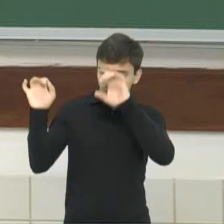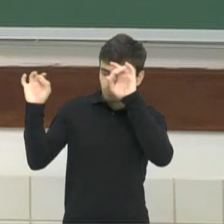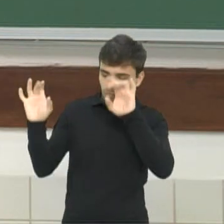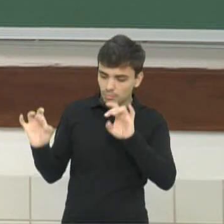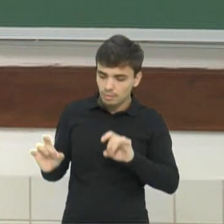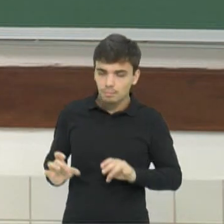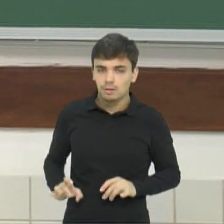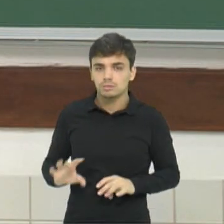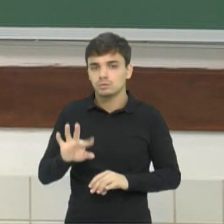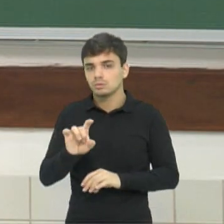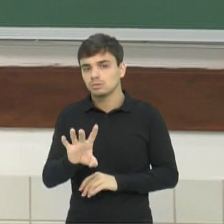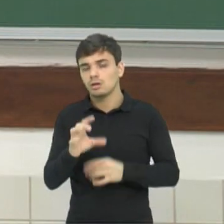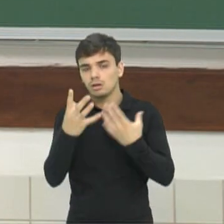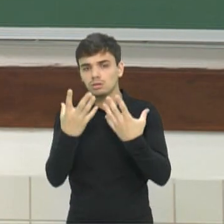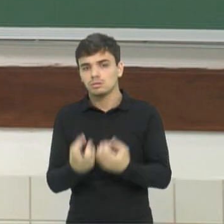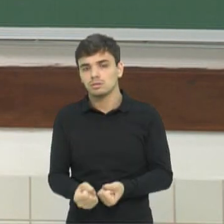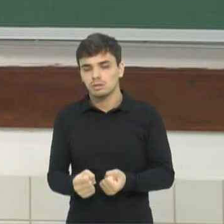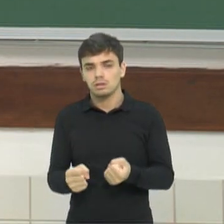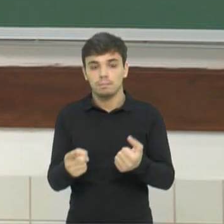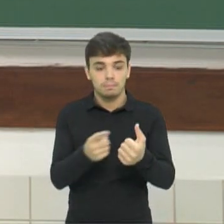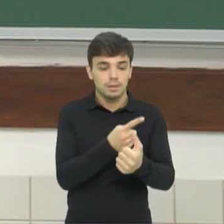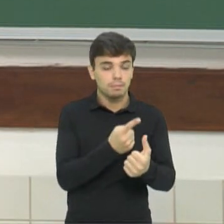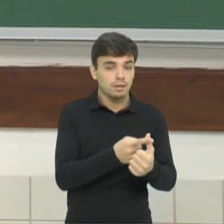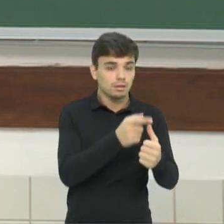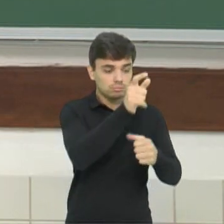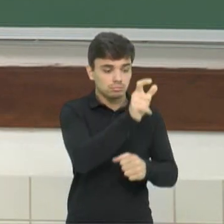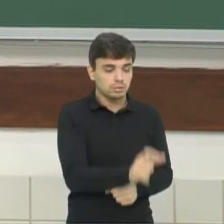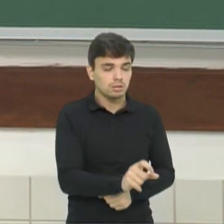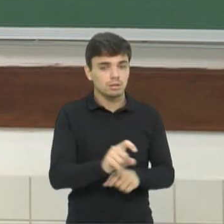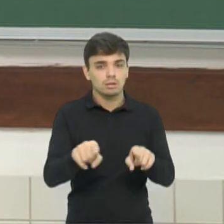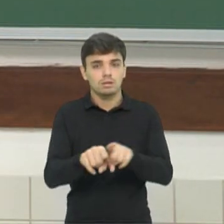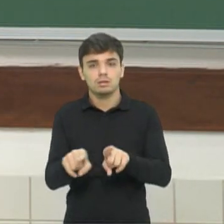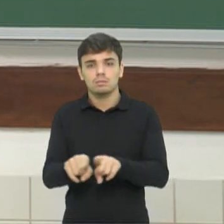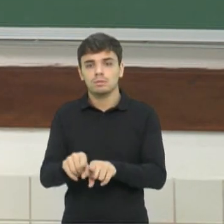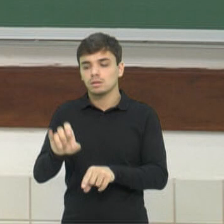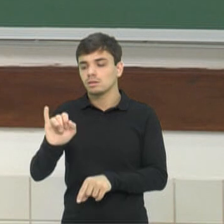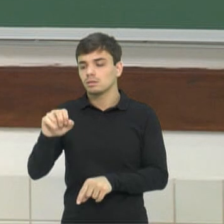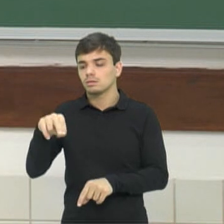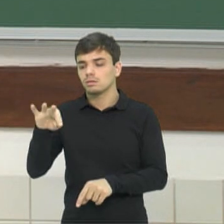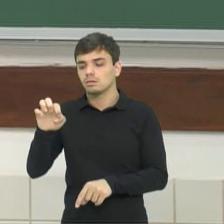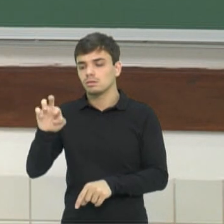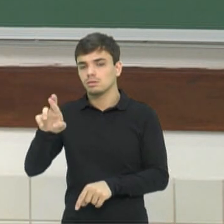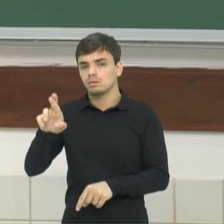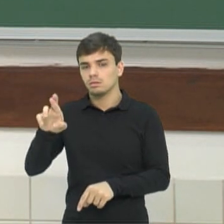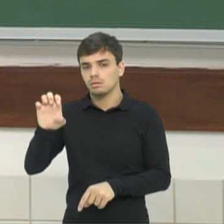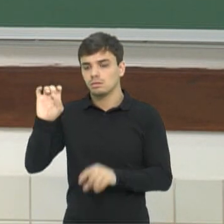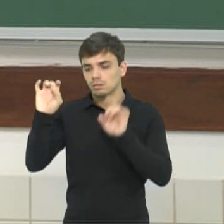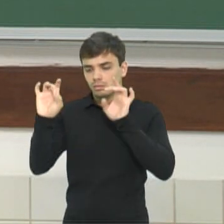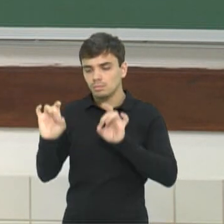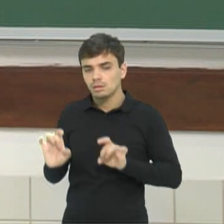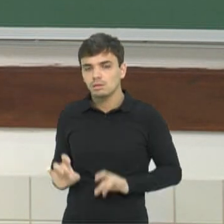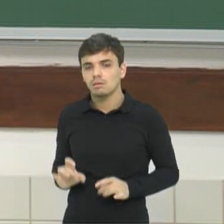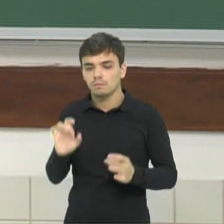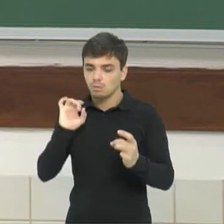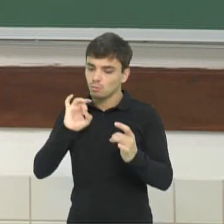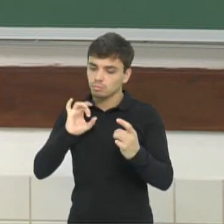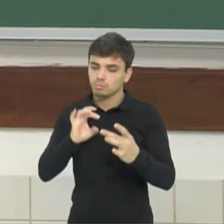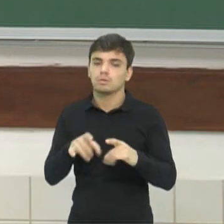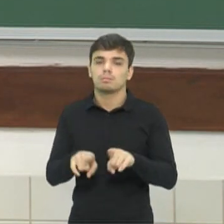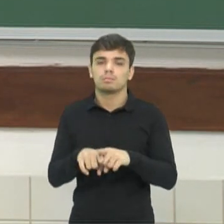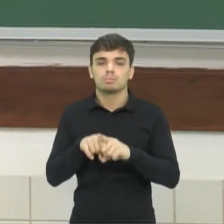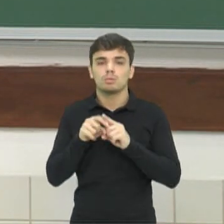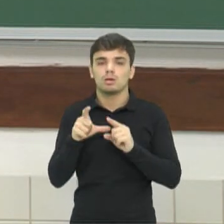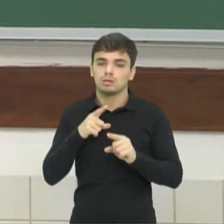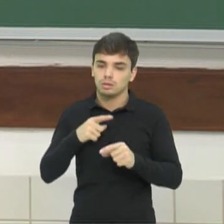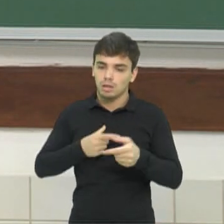quando só considera organismos da mesma espécie, e pode ser interespecífica, quando tem espécies diferentes. Ela ainda pode ser